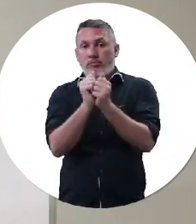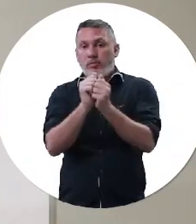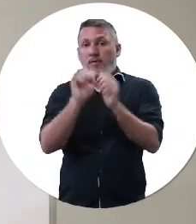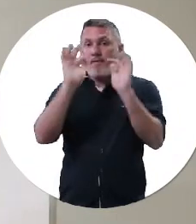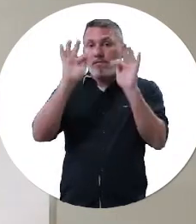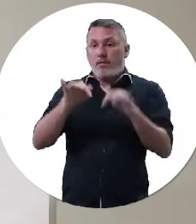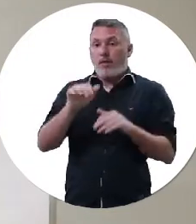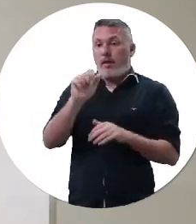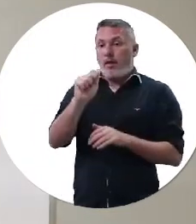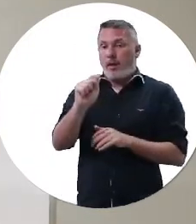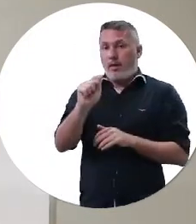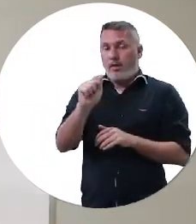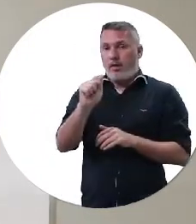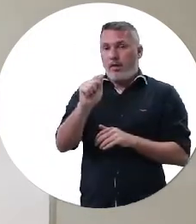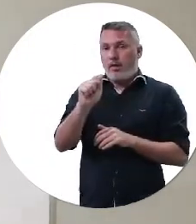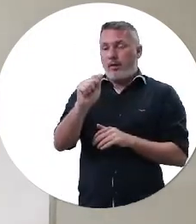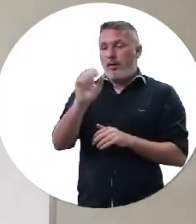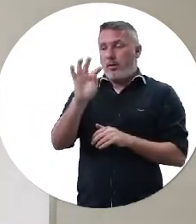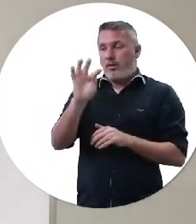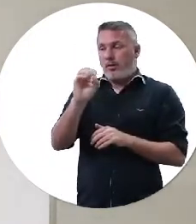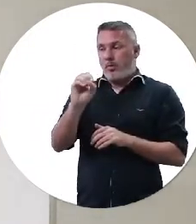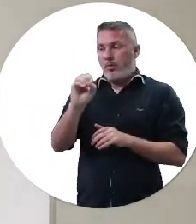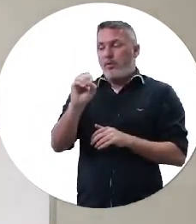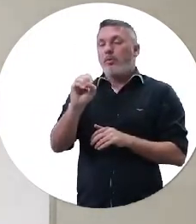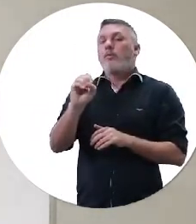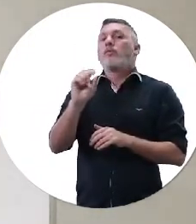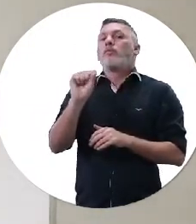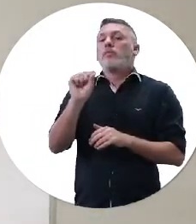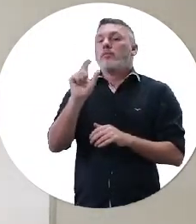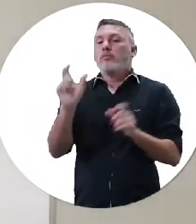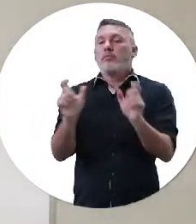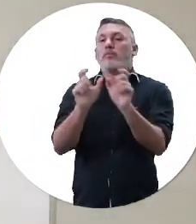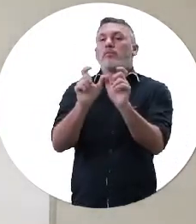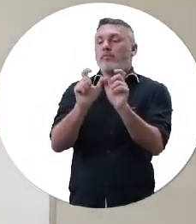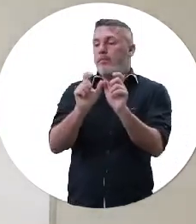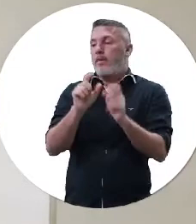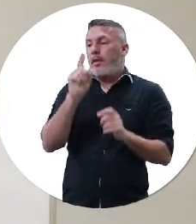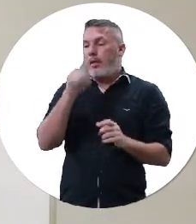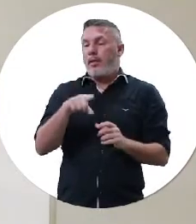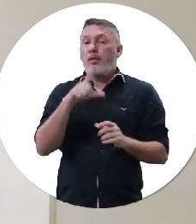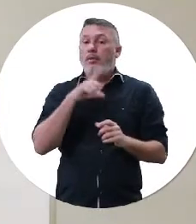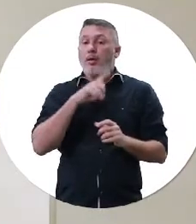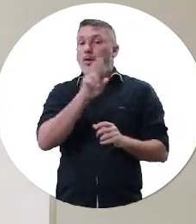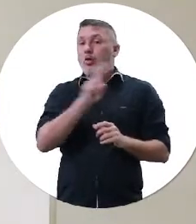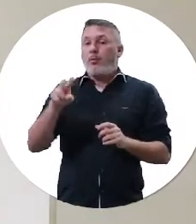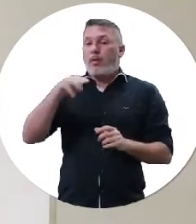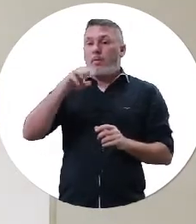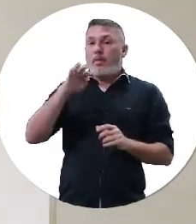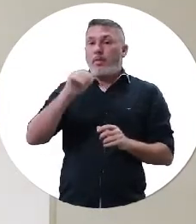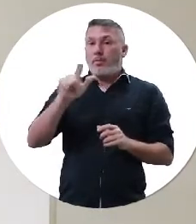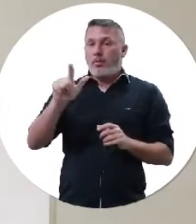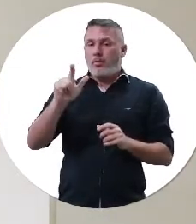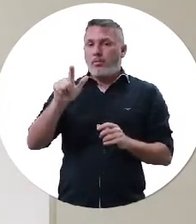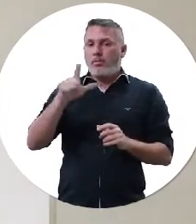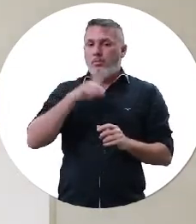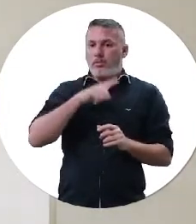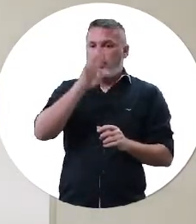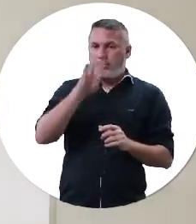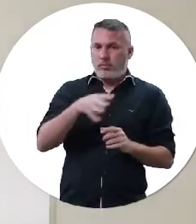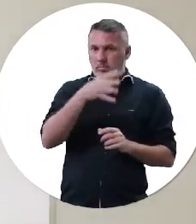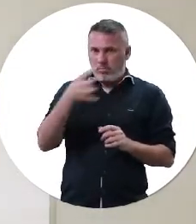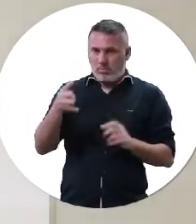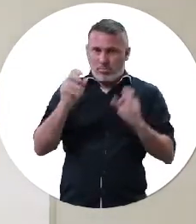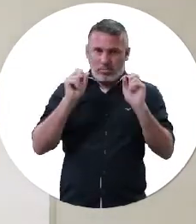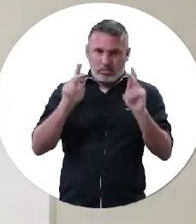periódica. Ok? Então você precisa gravar pelo menos os principais metais associados à tabela. Então